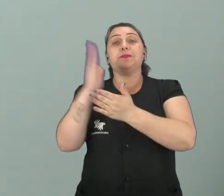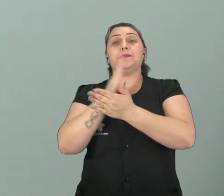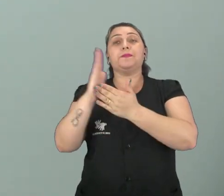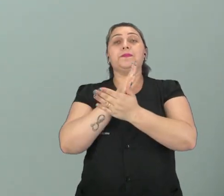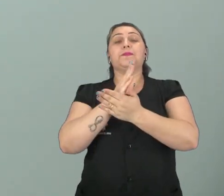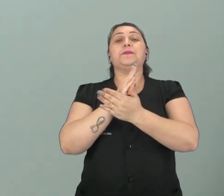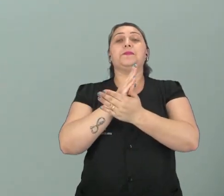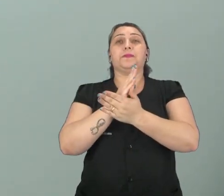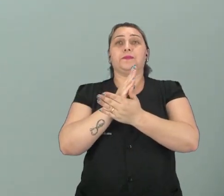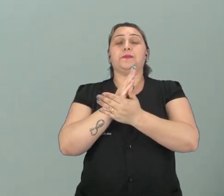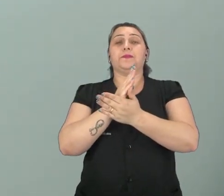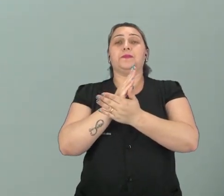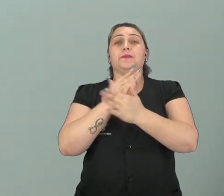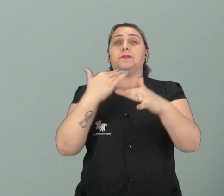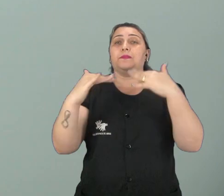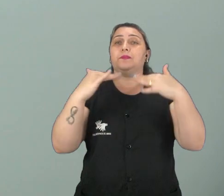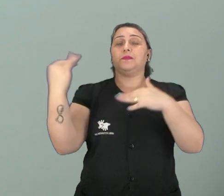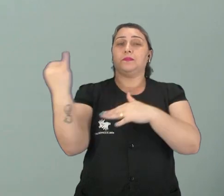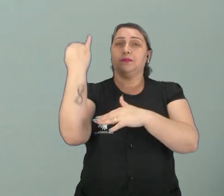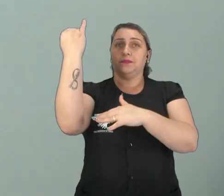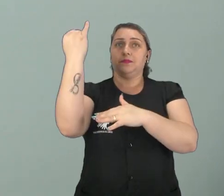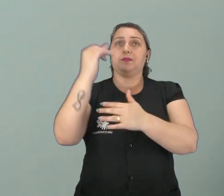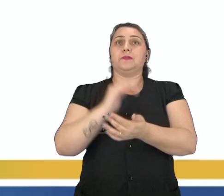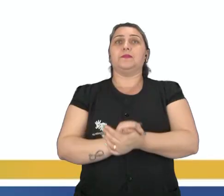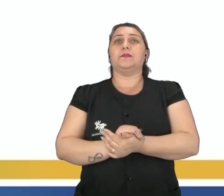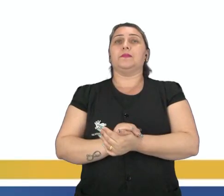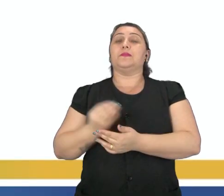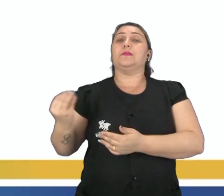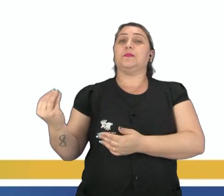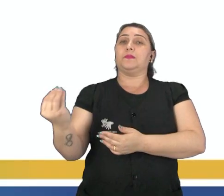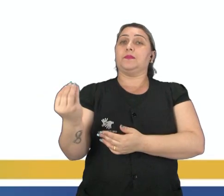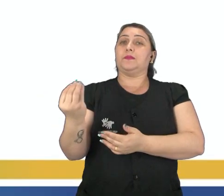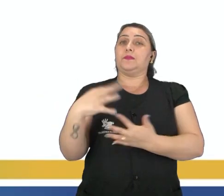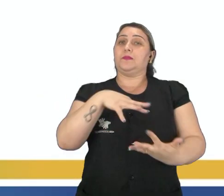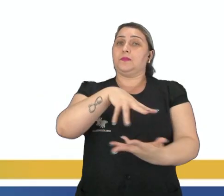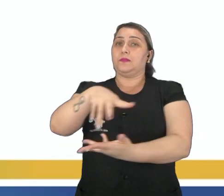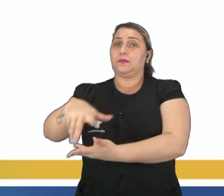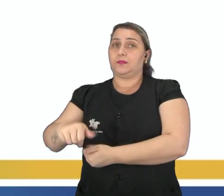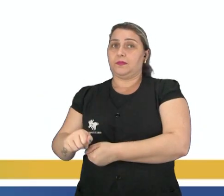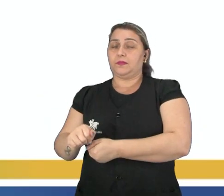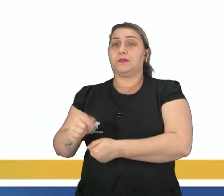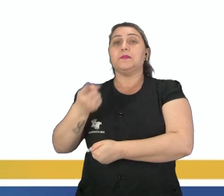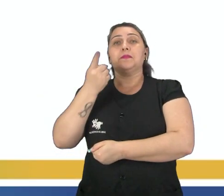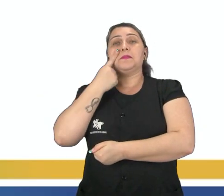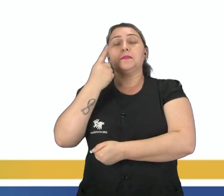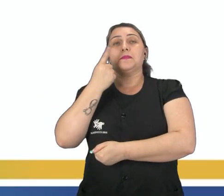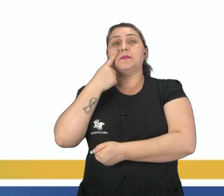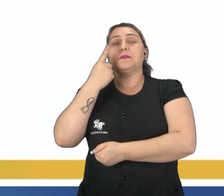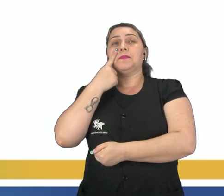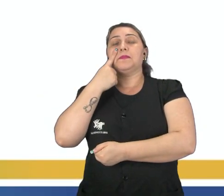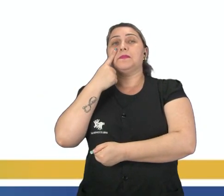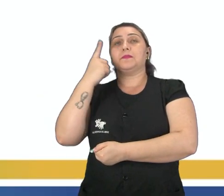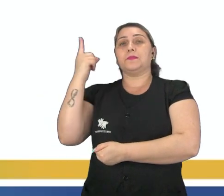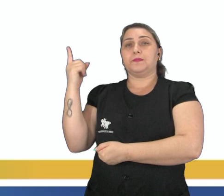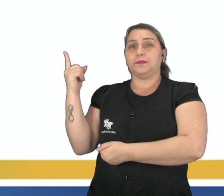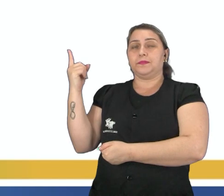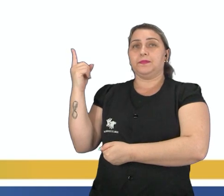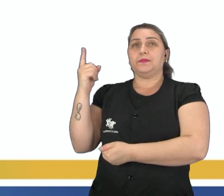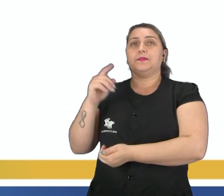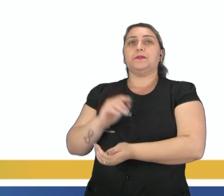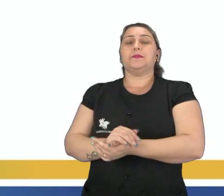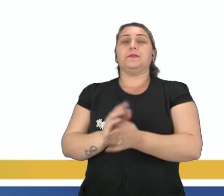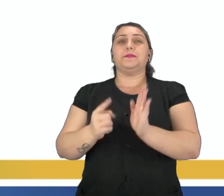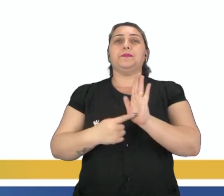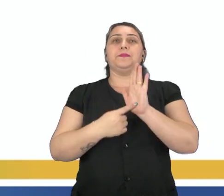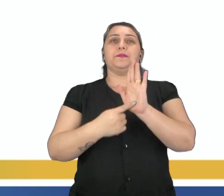movimentos importantes. Nós vamos começar relembrando aí sobre os movimentos da Terra, como vocês podem observar na figura. Nessa figura,